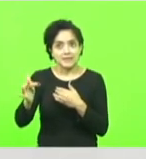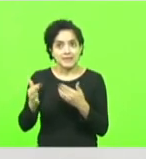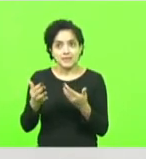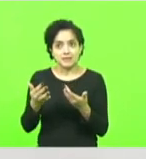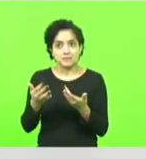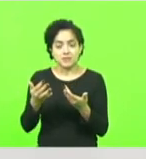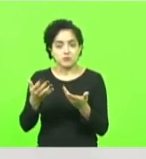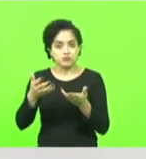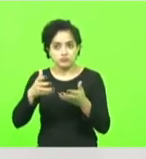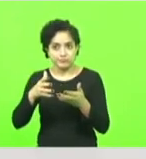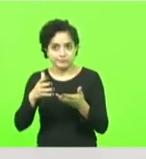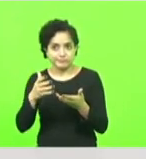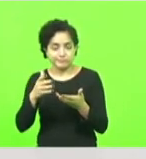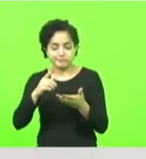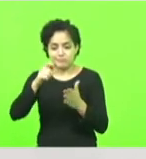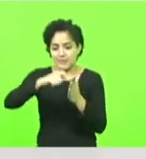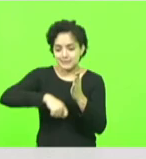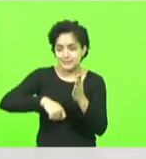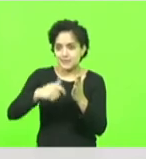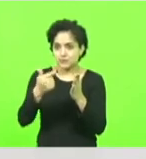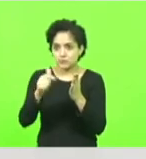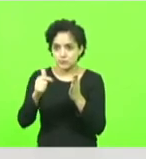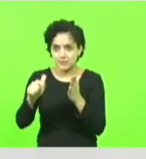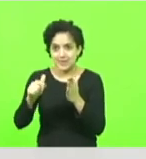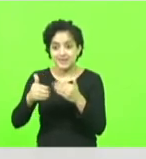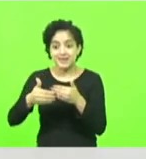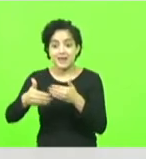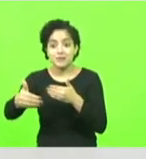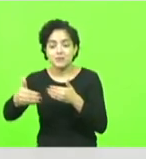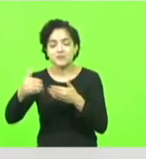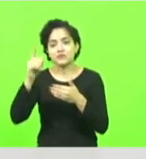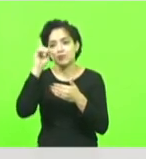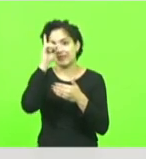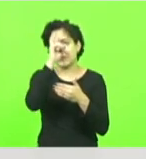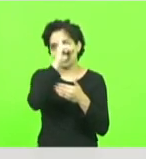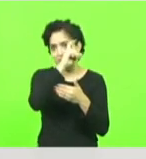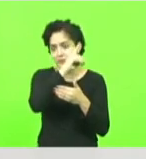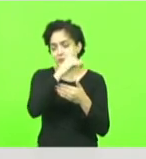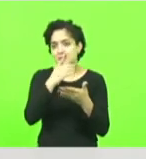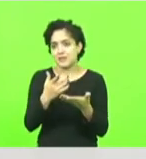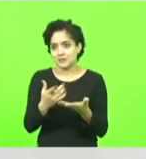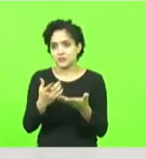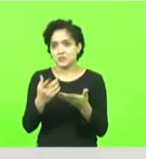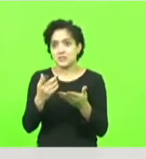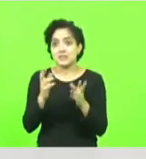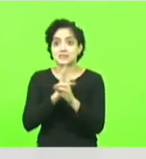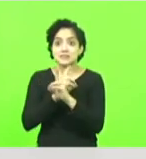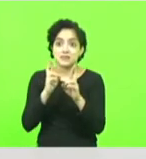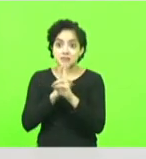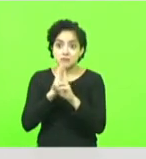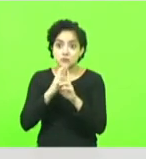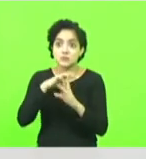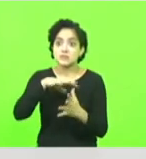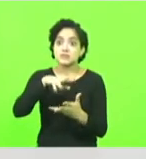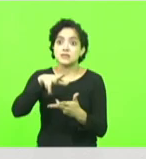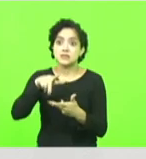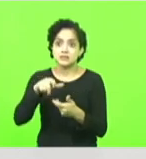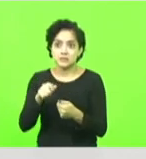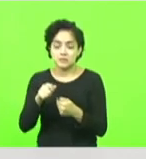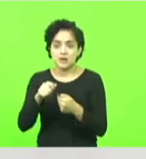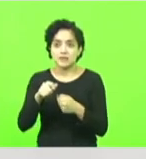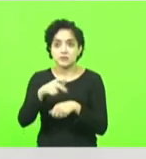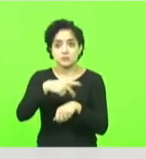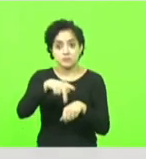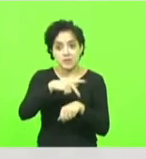de compromissos assinados, terão dificuldade na relação internacional com os países, principalmente